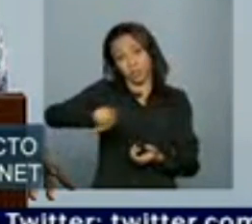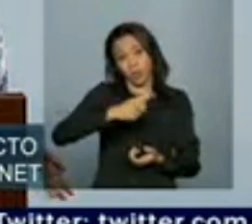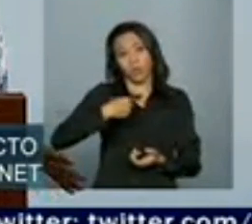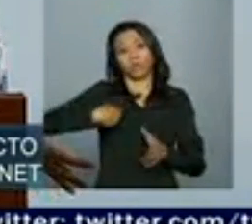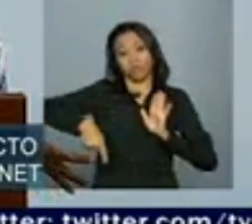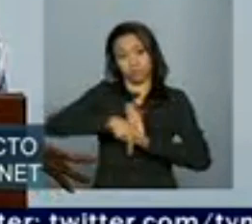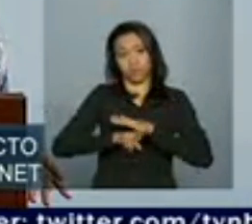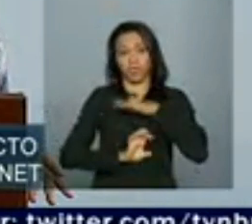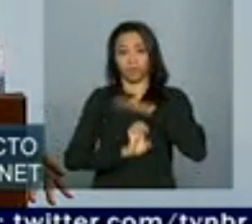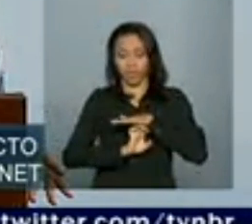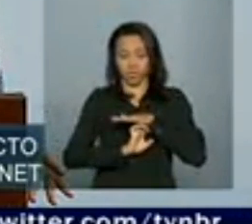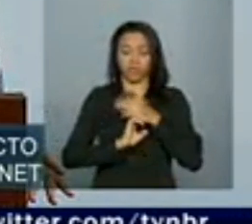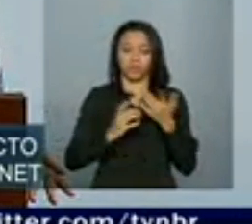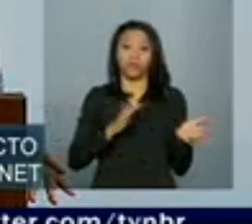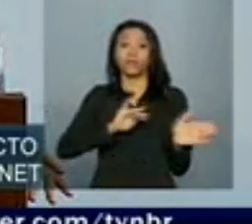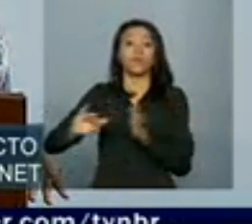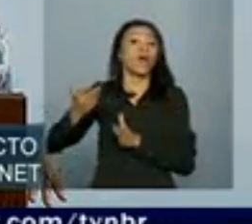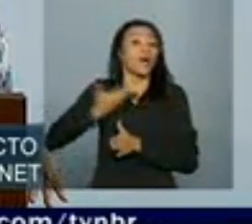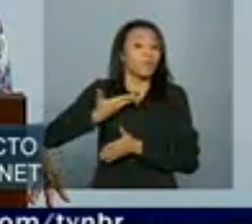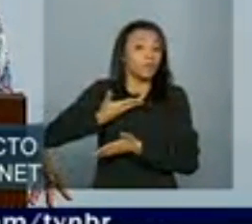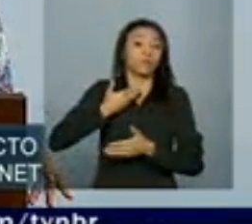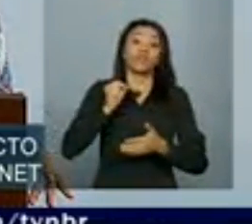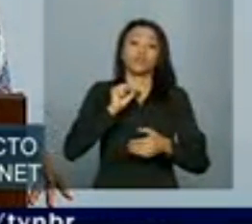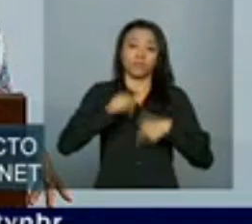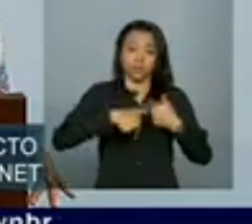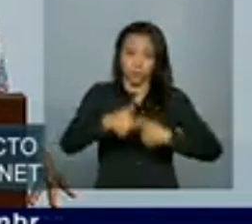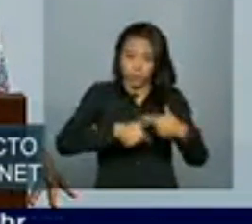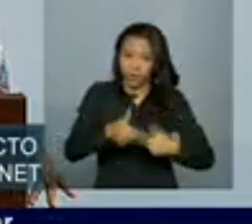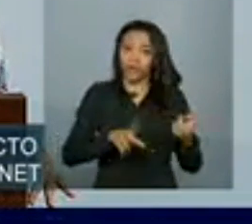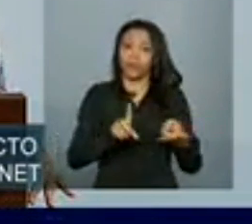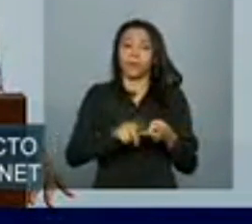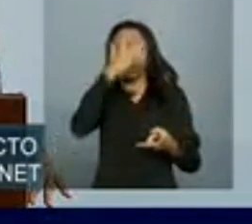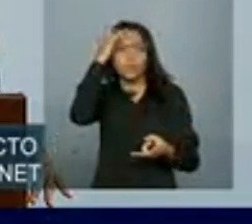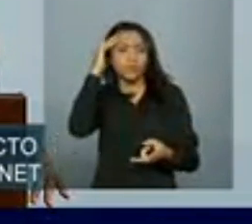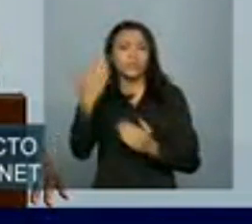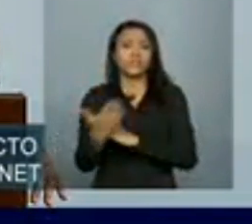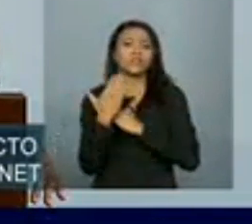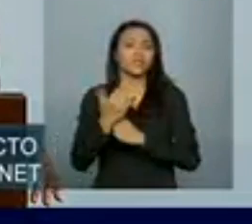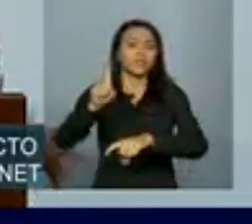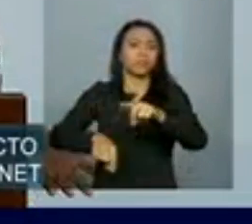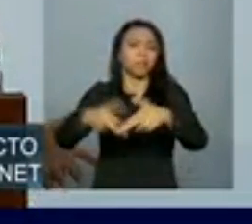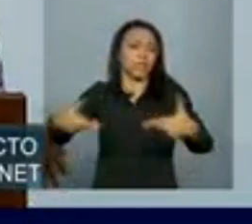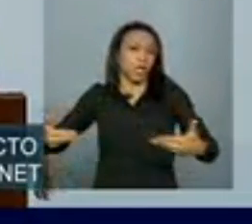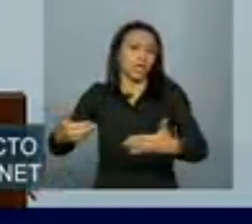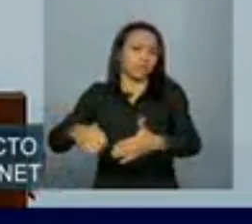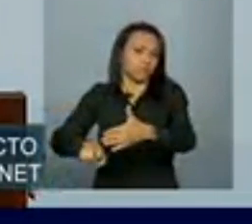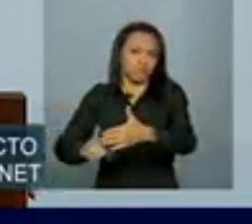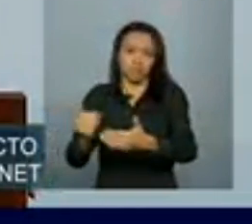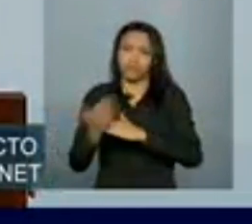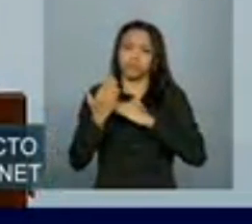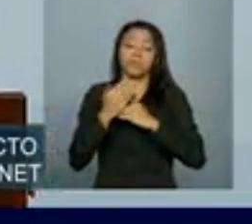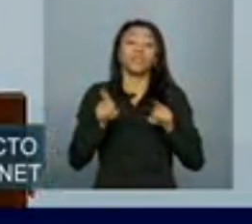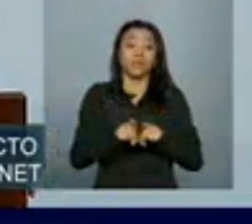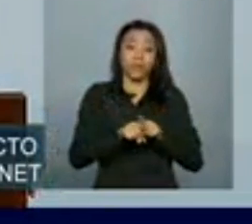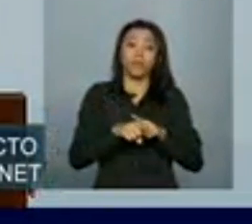donos, colegas de trabalho, prestadores de serviço e o próprio